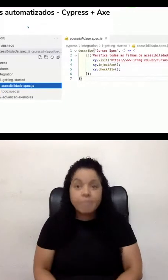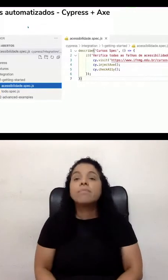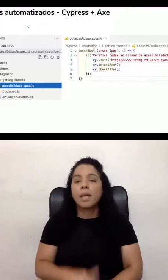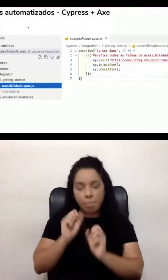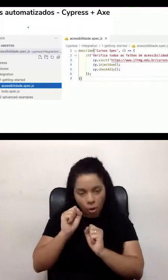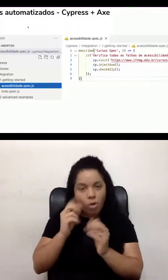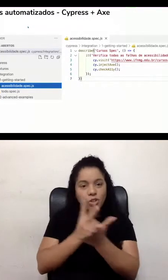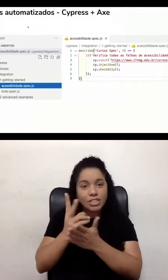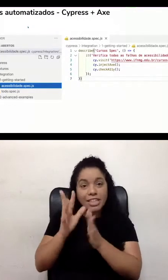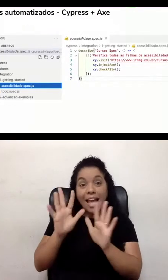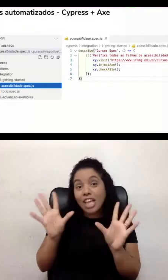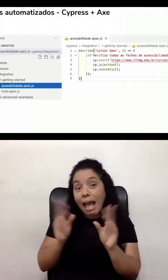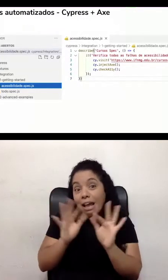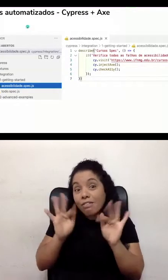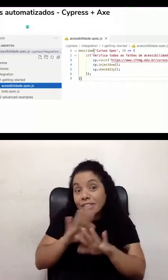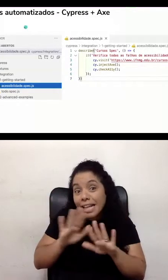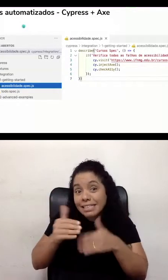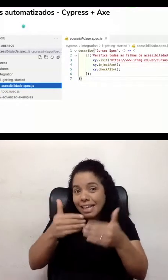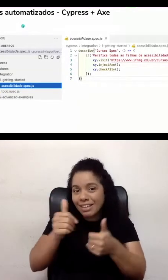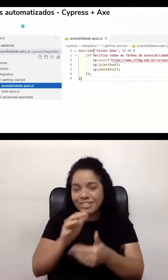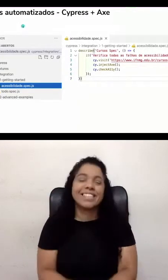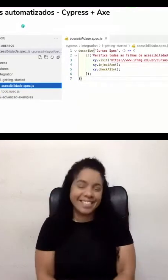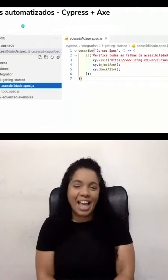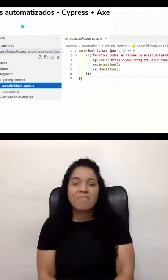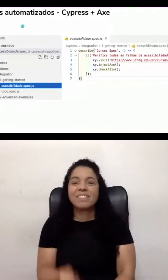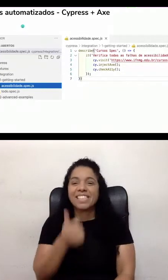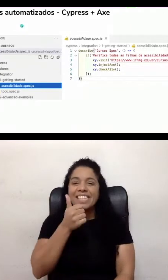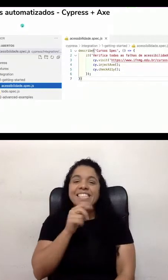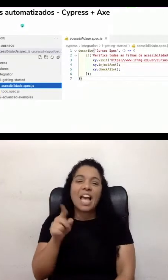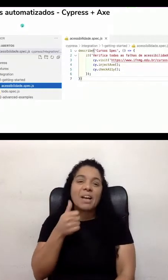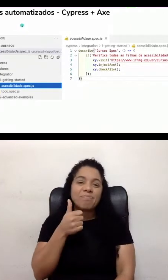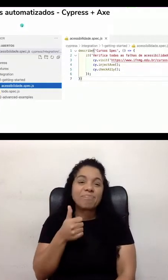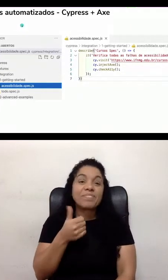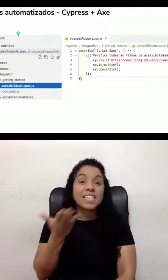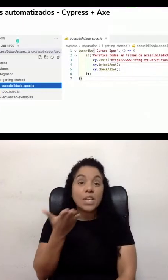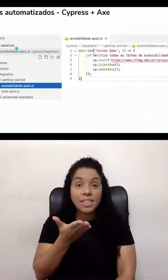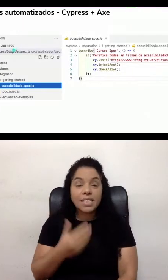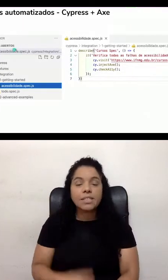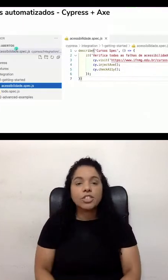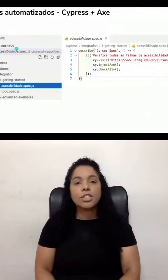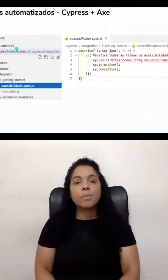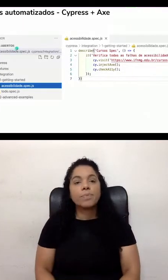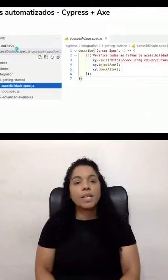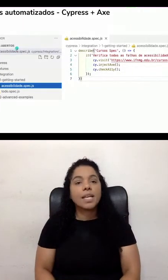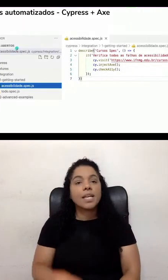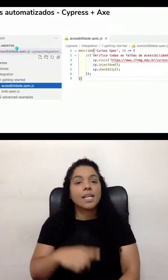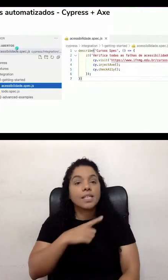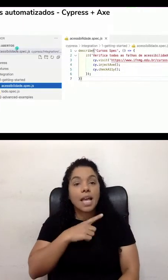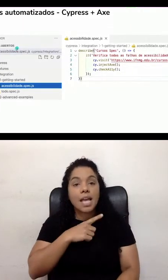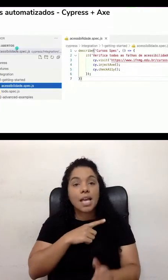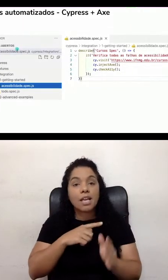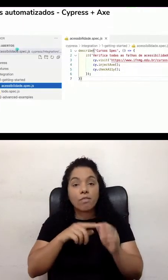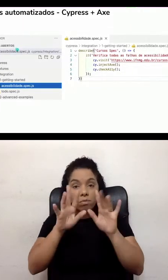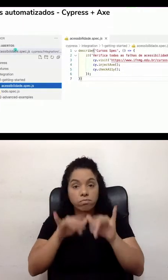Vai finalizando. Tá. Então, gente, agora a gente tem vou escrever o meu